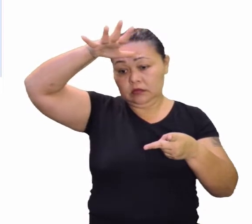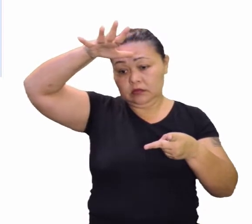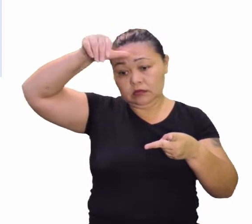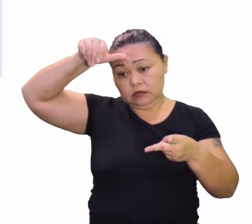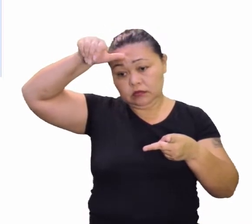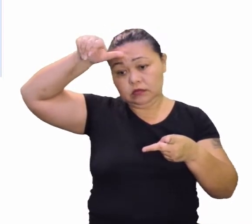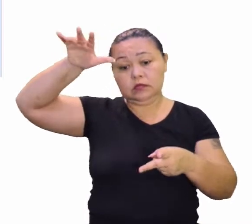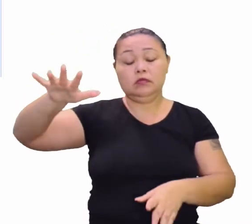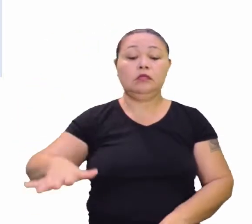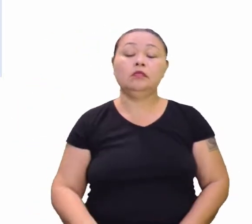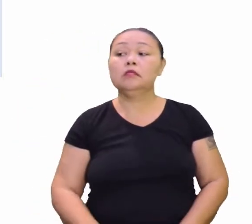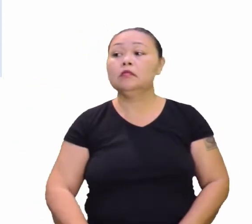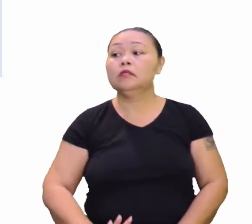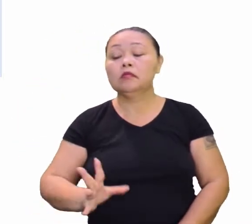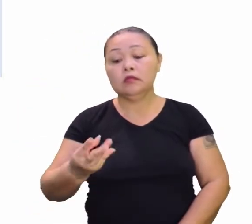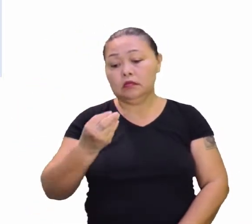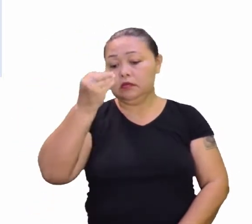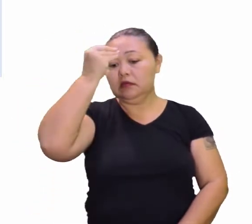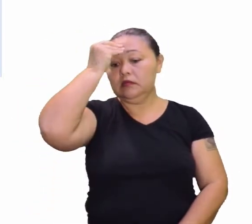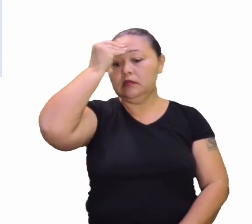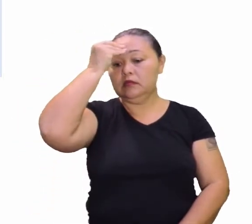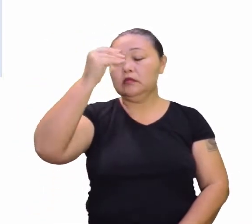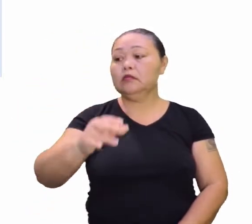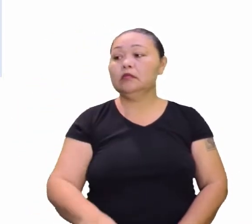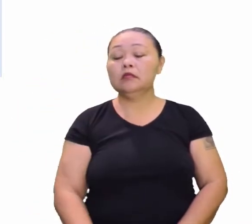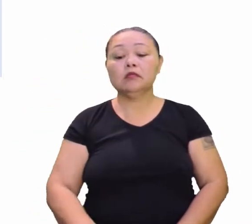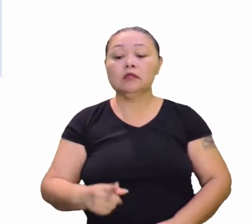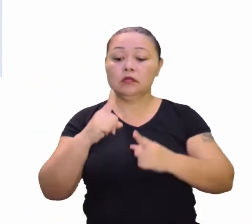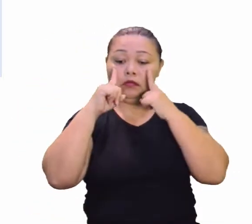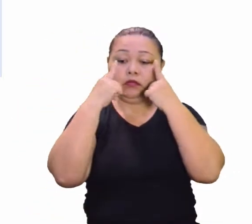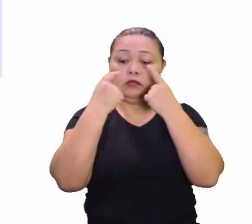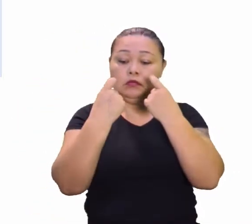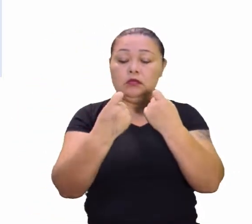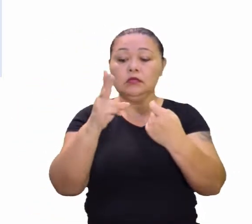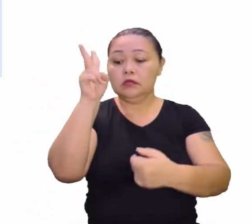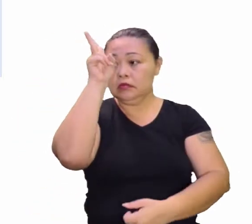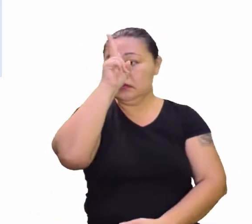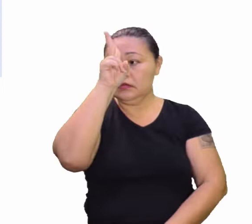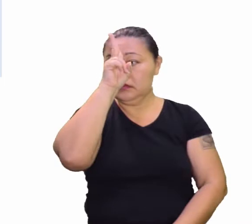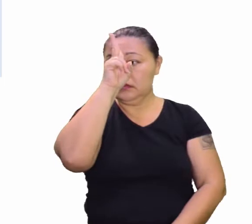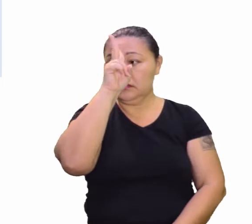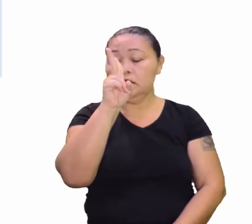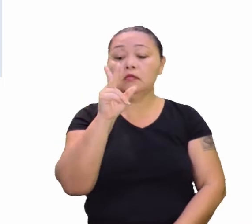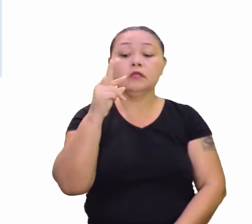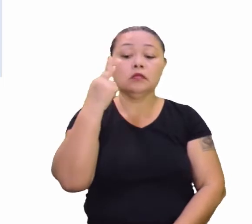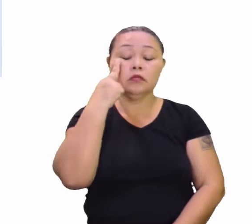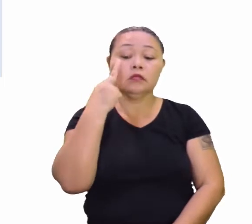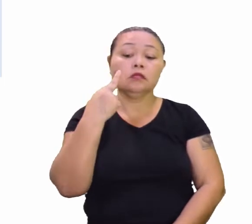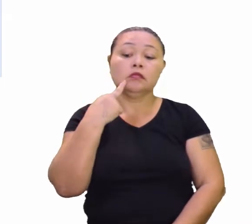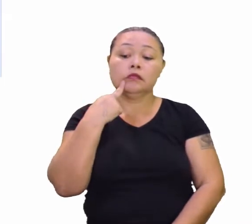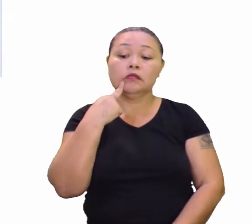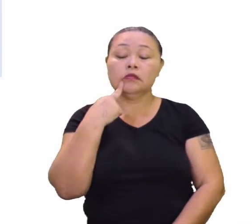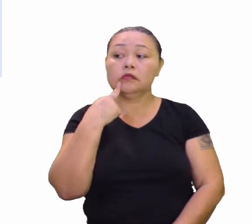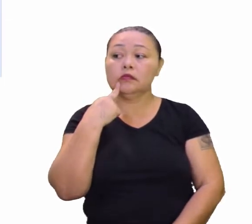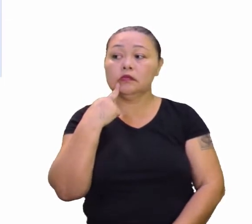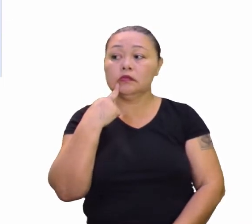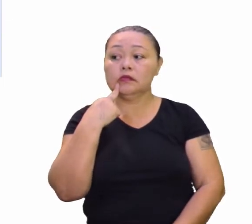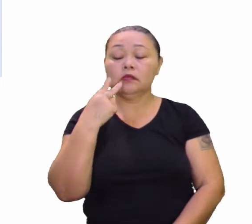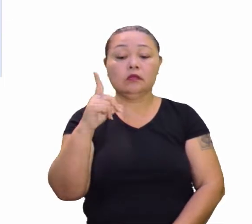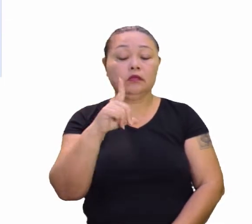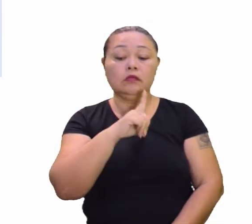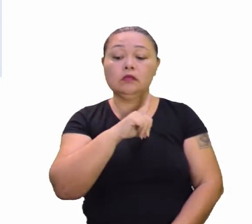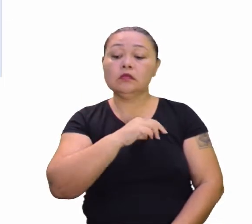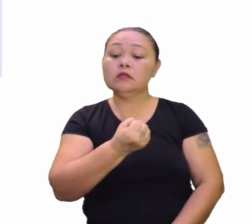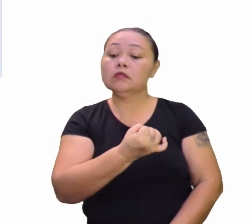estado do Amazonas. Rogério, guarde bem essa informação. Interessante lembrar também, né, Rogério, que Rondônia ele tem